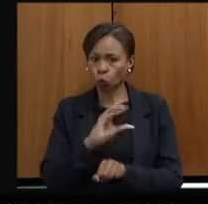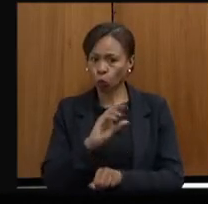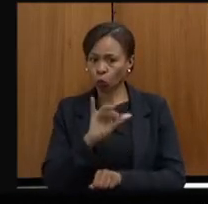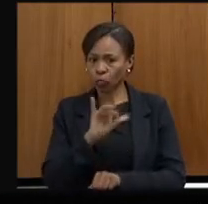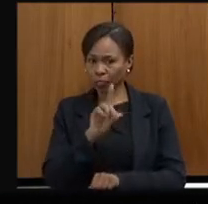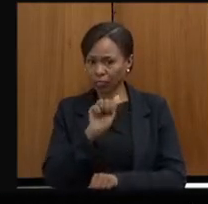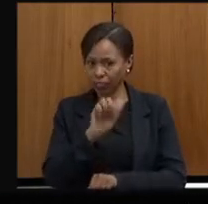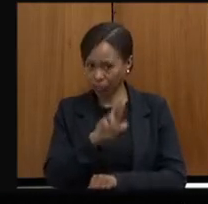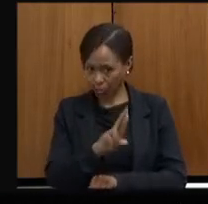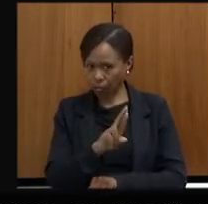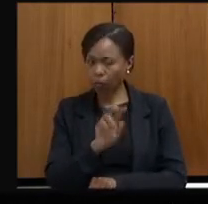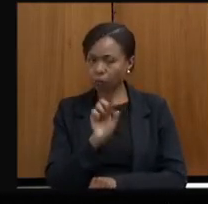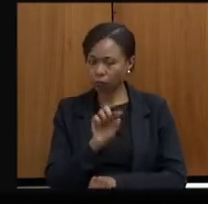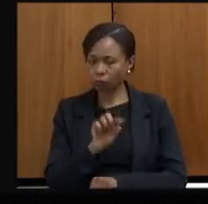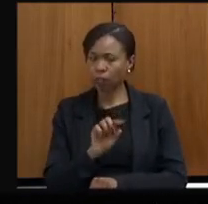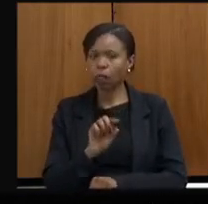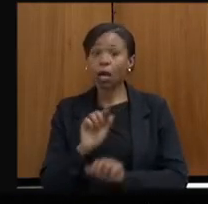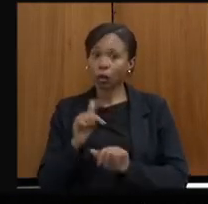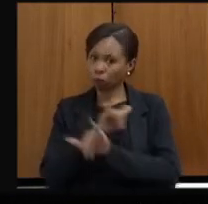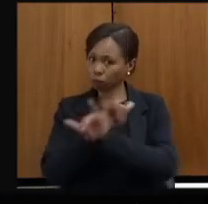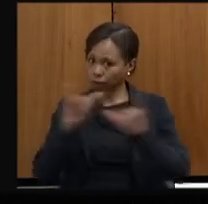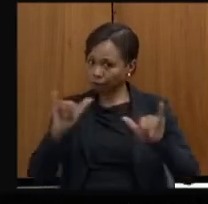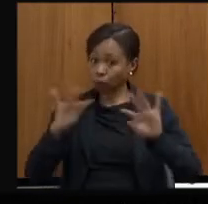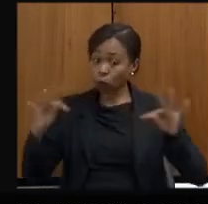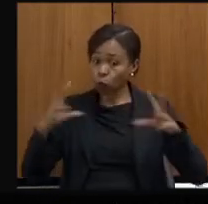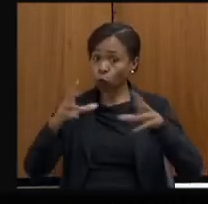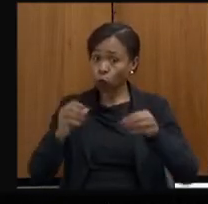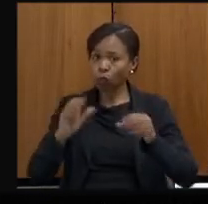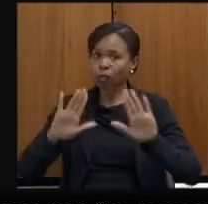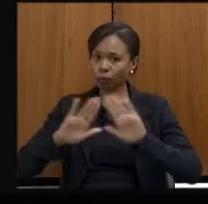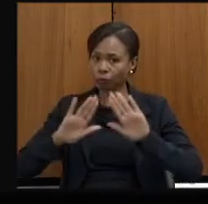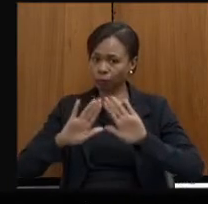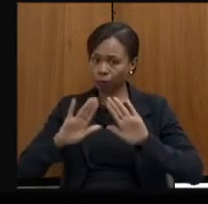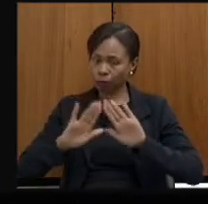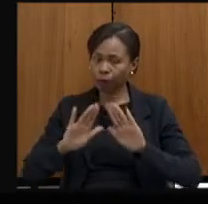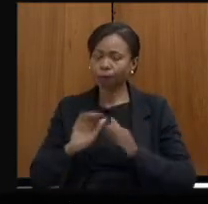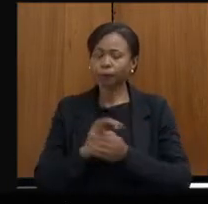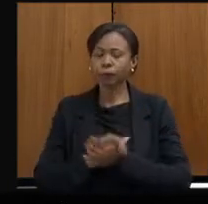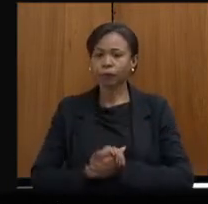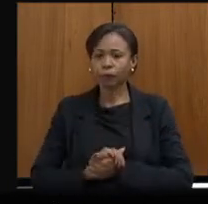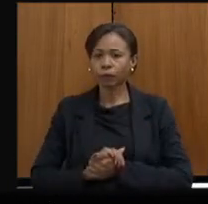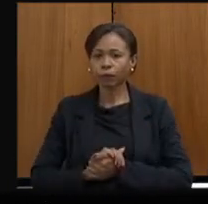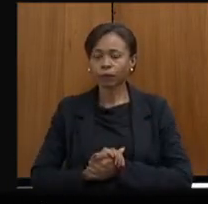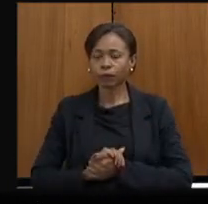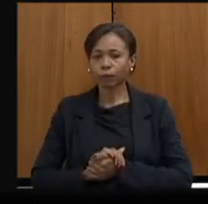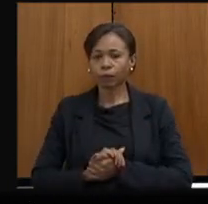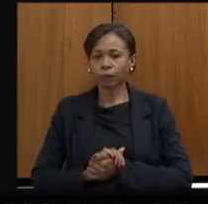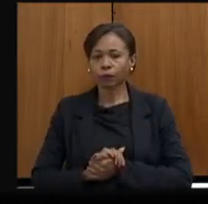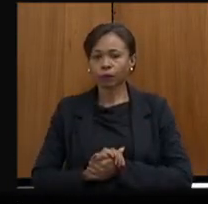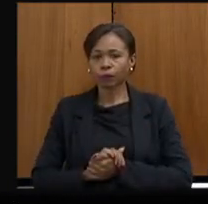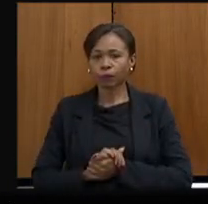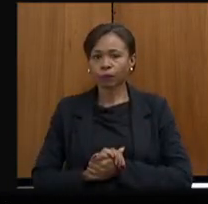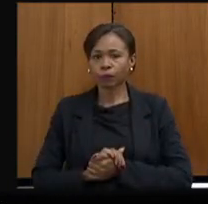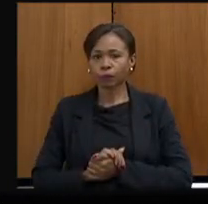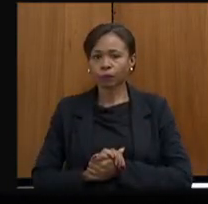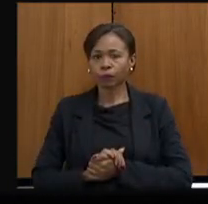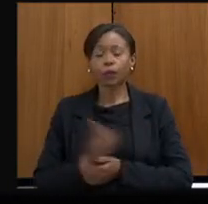toda a Assembleia Legislativa, inclusive a partir do presidente Agostinho Patrus, quando